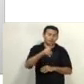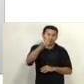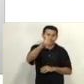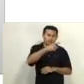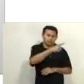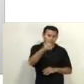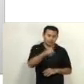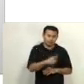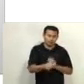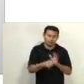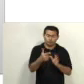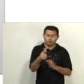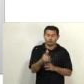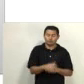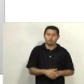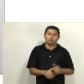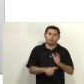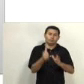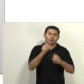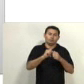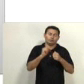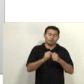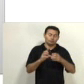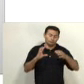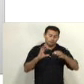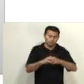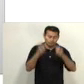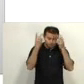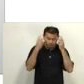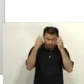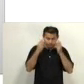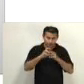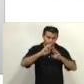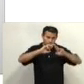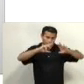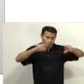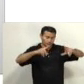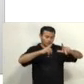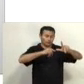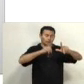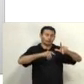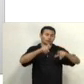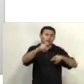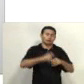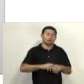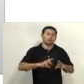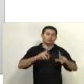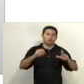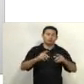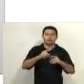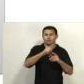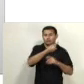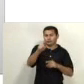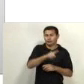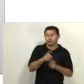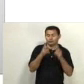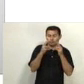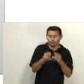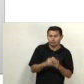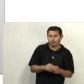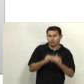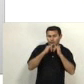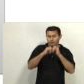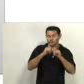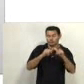17. Primeira coisa, então, é fazer a padronização dessa variável x para a variável z, assim como fizemos no item